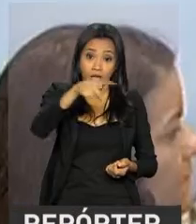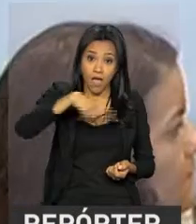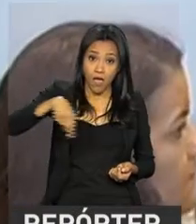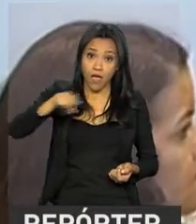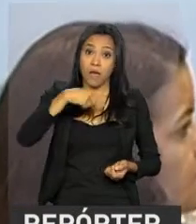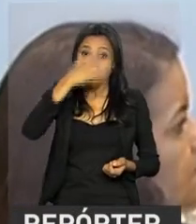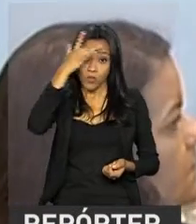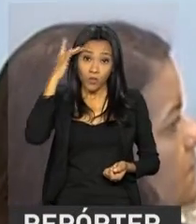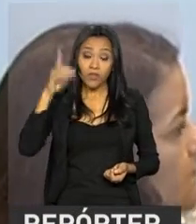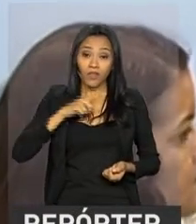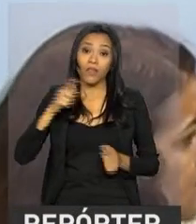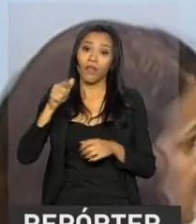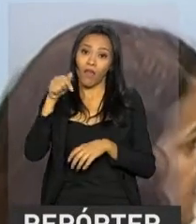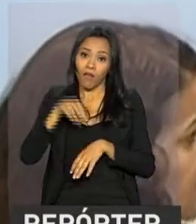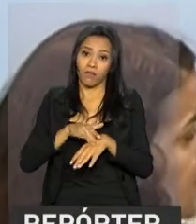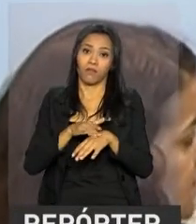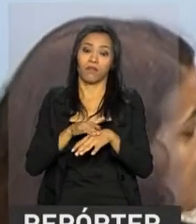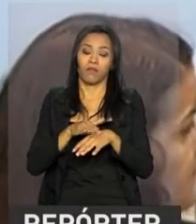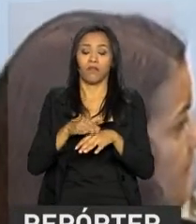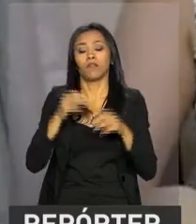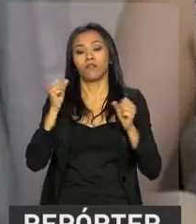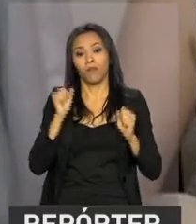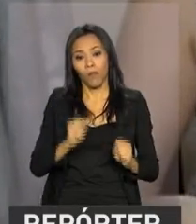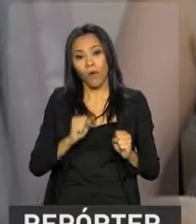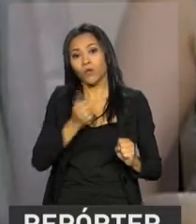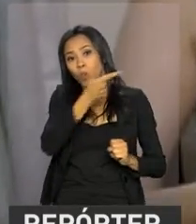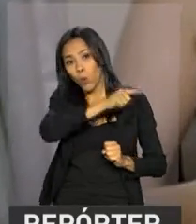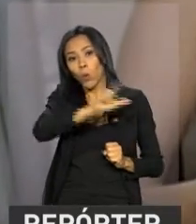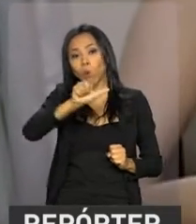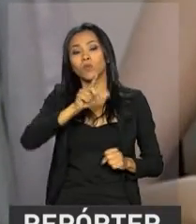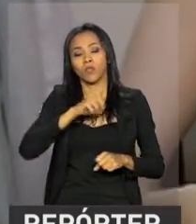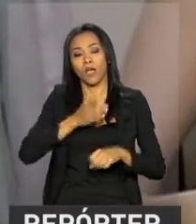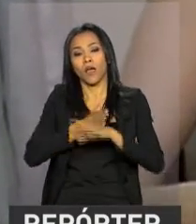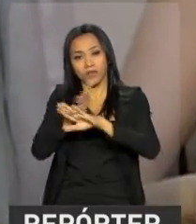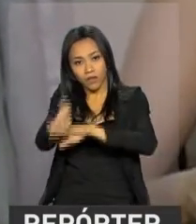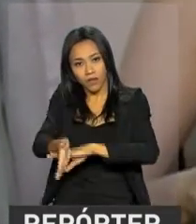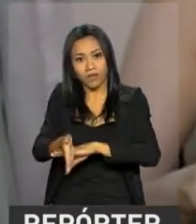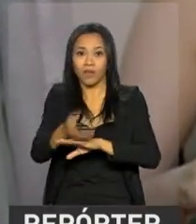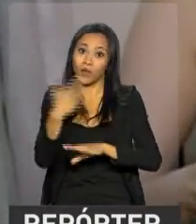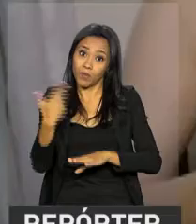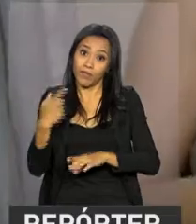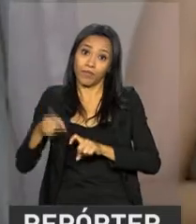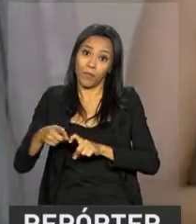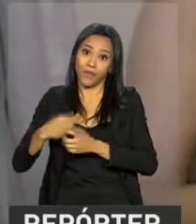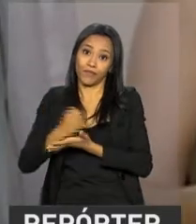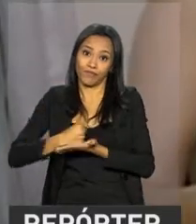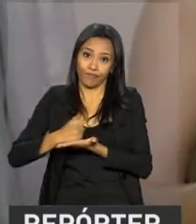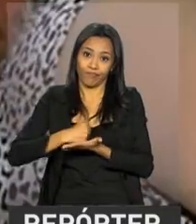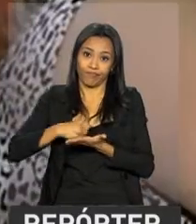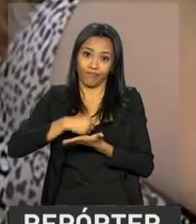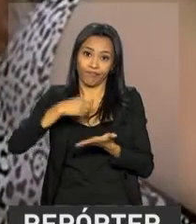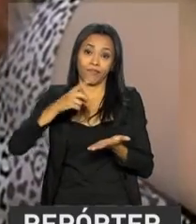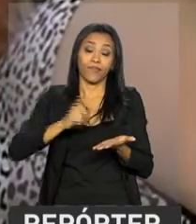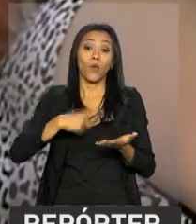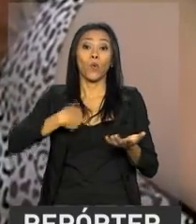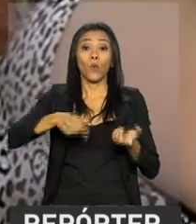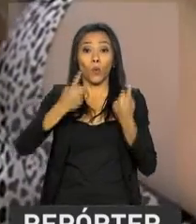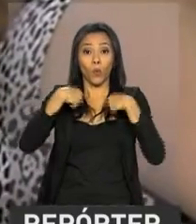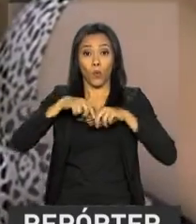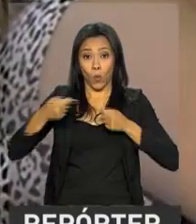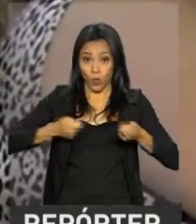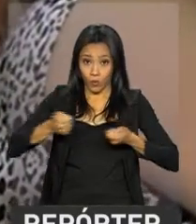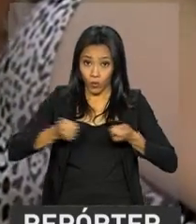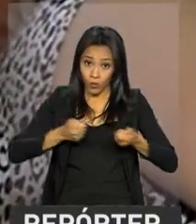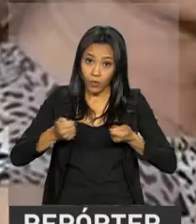tipo de diabetes também poderão ter acesso ao medicamento desde que tenham indicação médica o controle da glicemia é